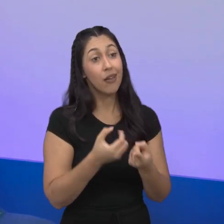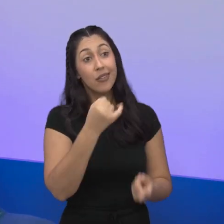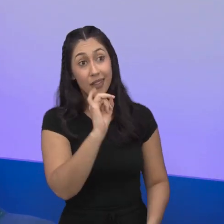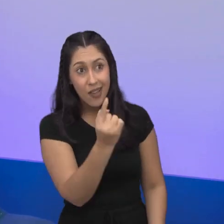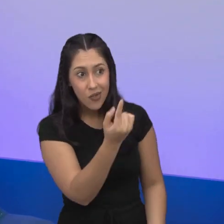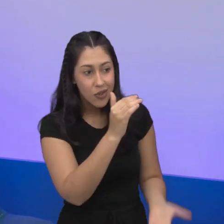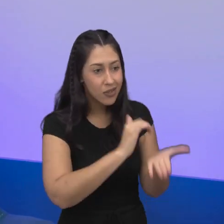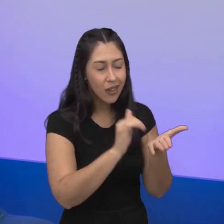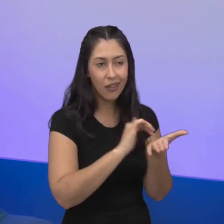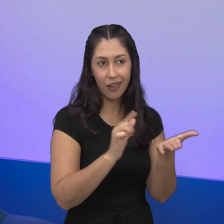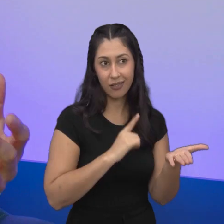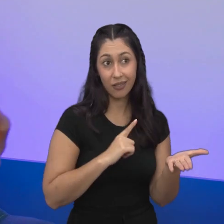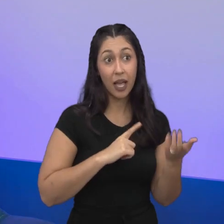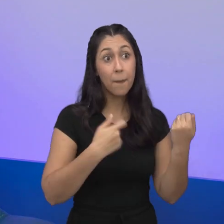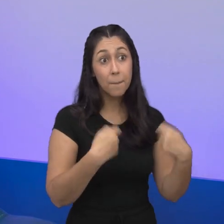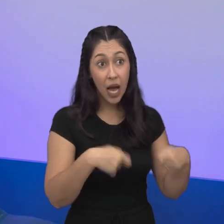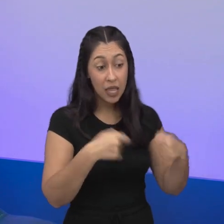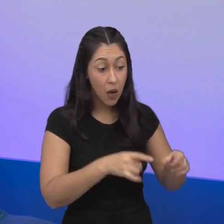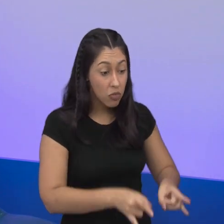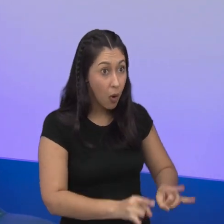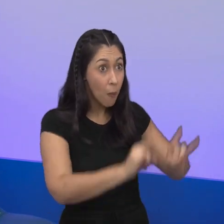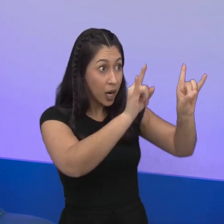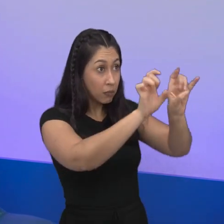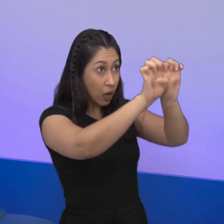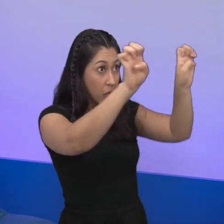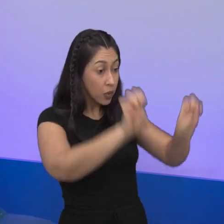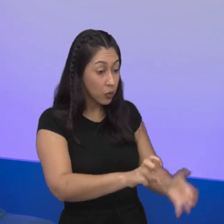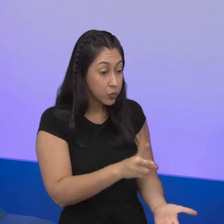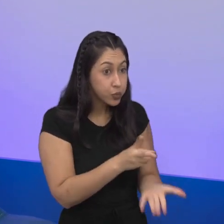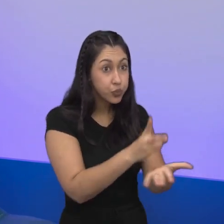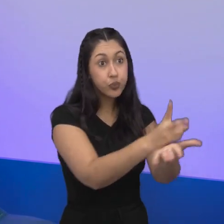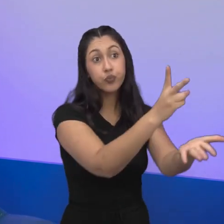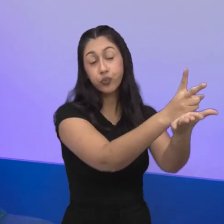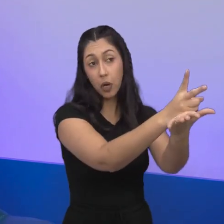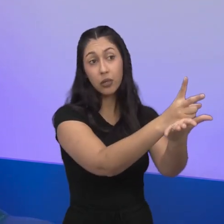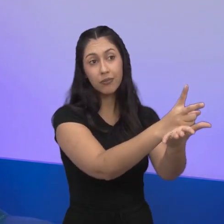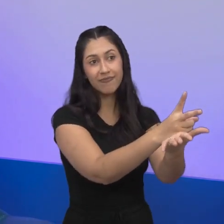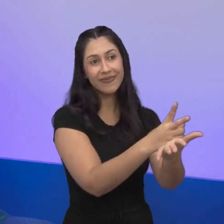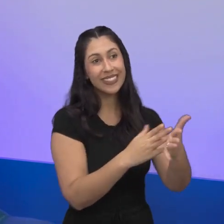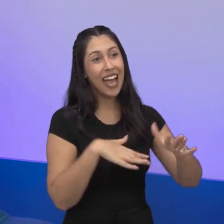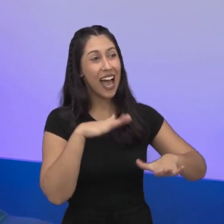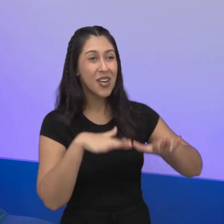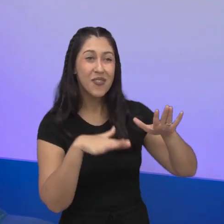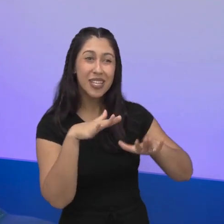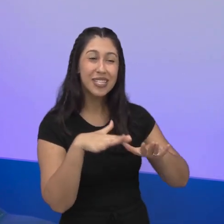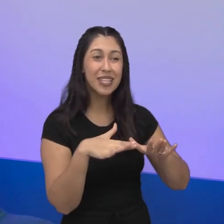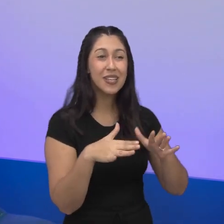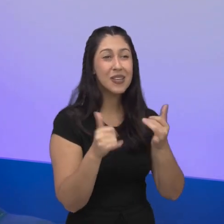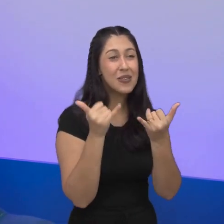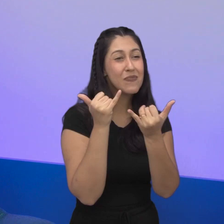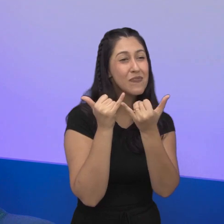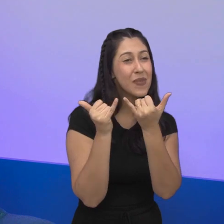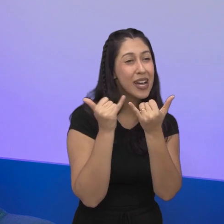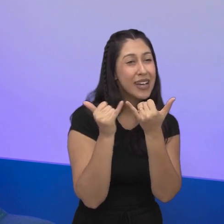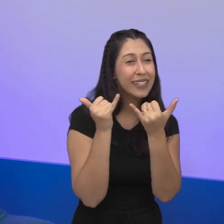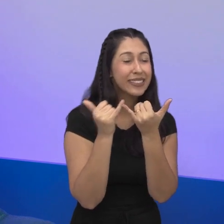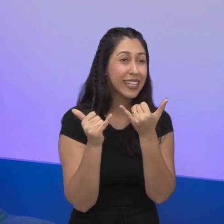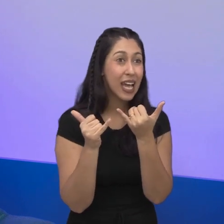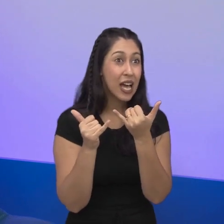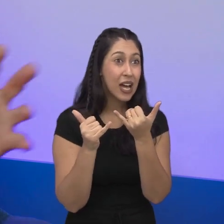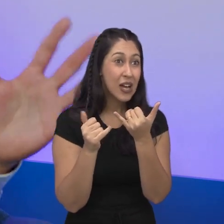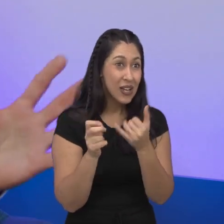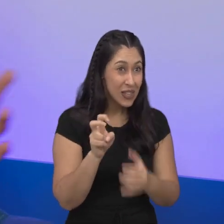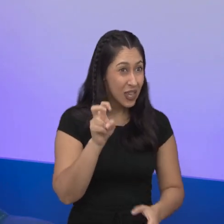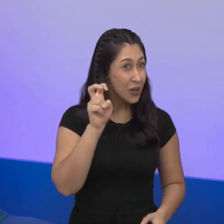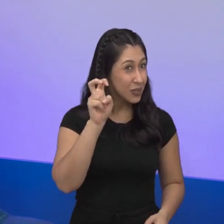isso de alguma forma, né? Um prédio, uma sede, uma estrutura permanente, que talvez criasse alguma relação como aqueles 5